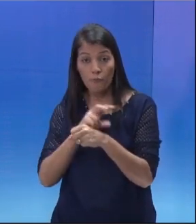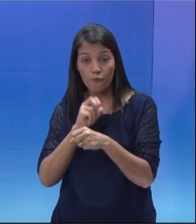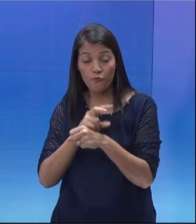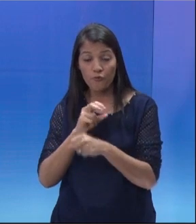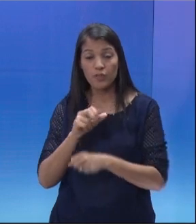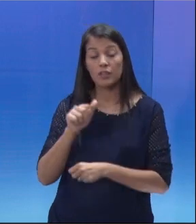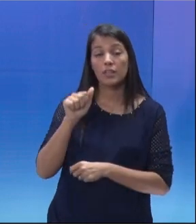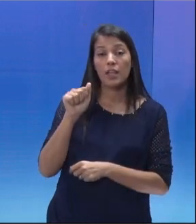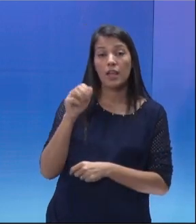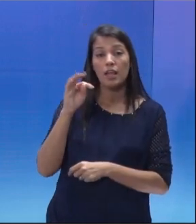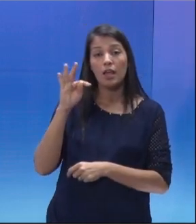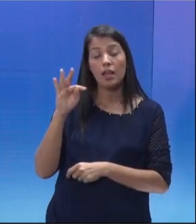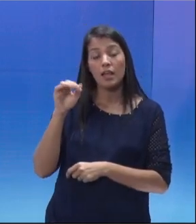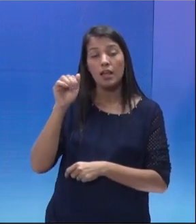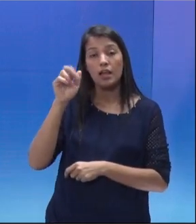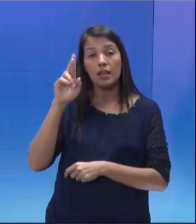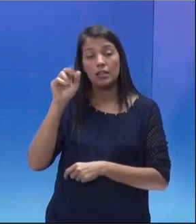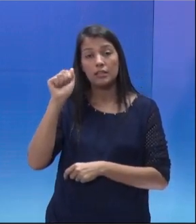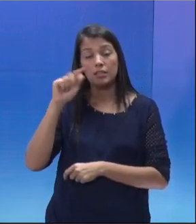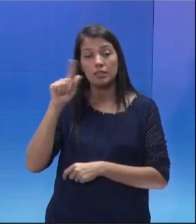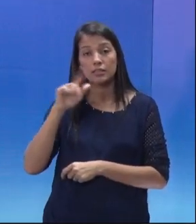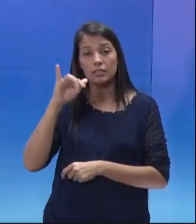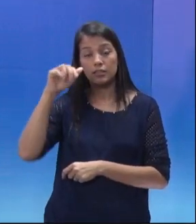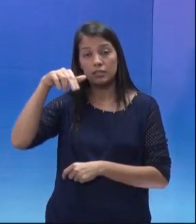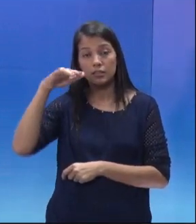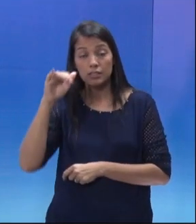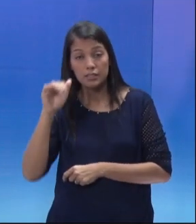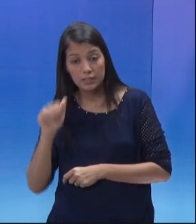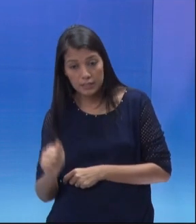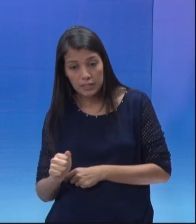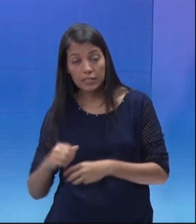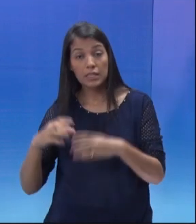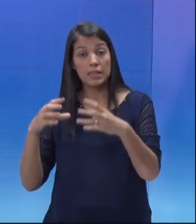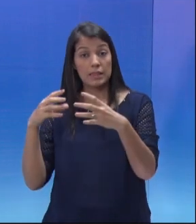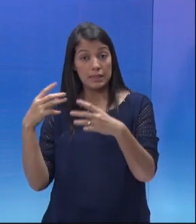Vale ressaltar que cada rato possui 200